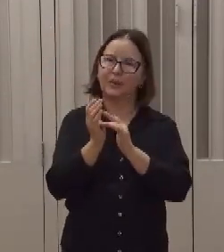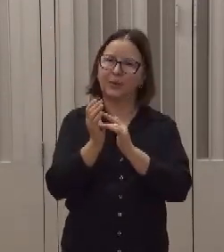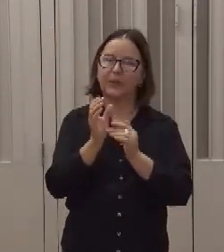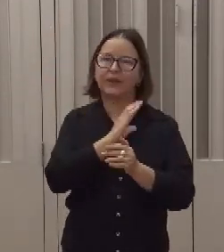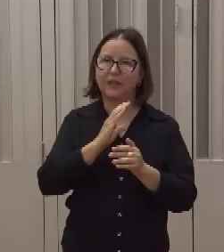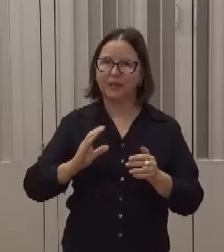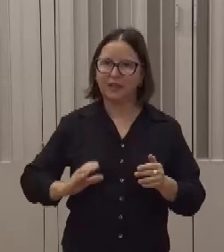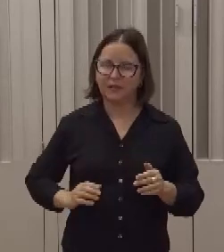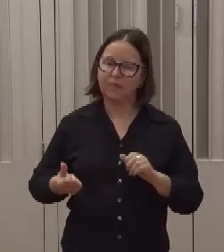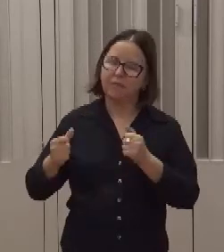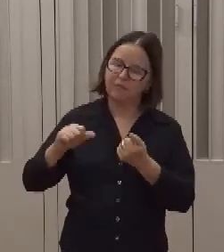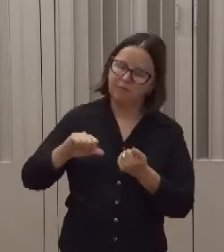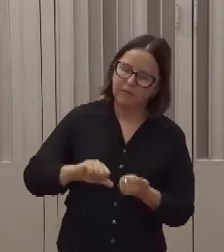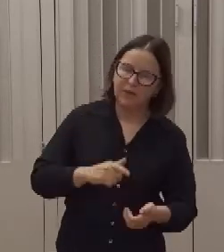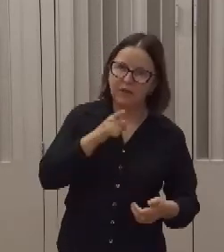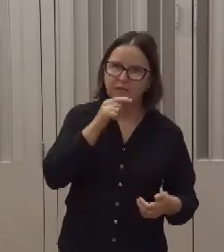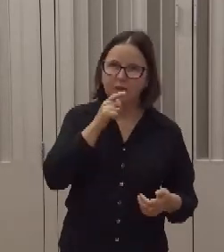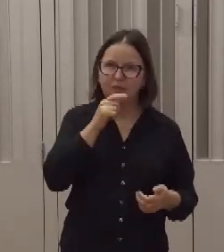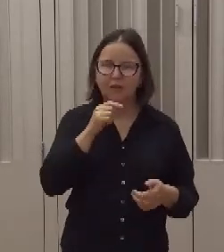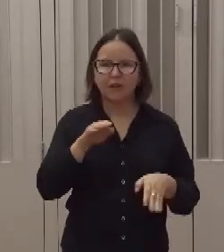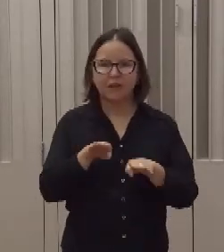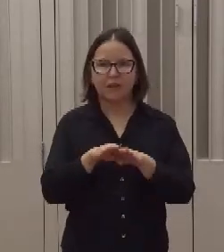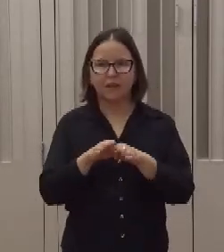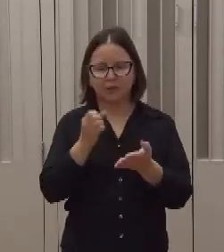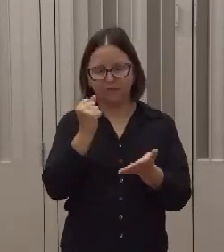águas do batismo quanto pelo sangue da cruz.